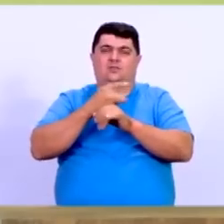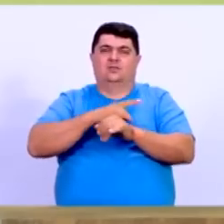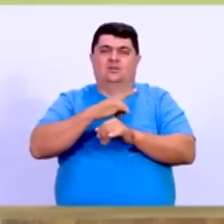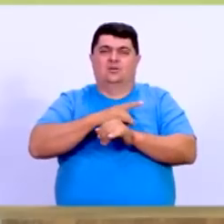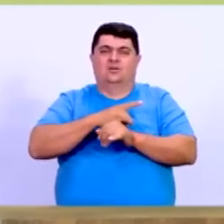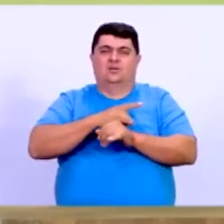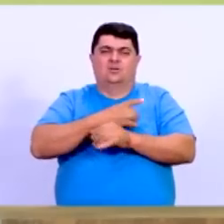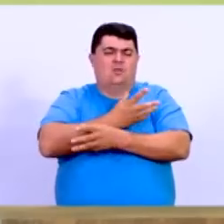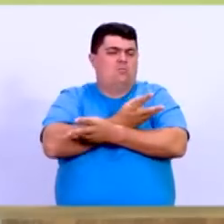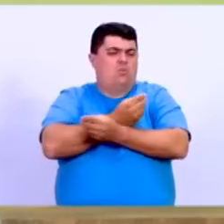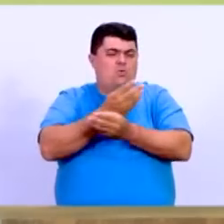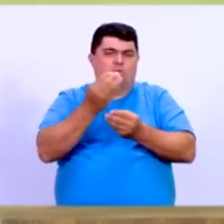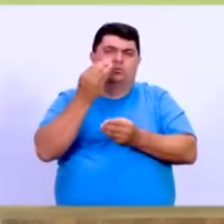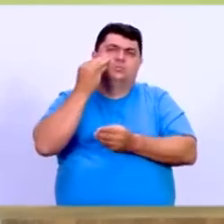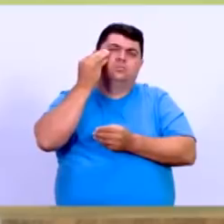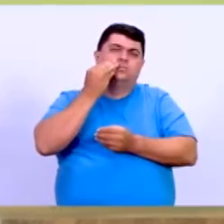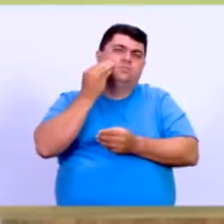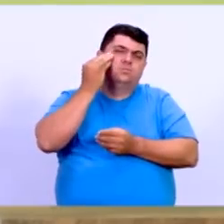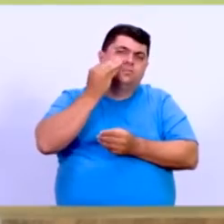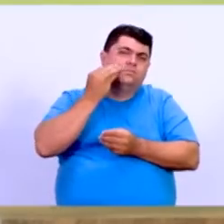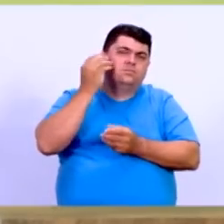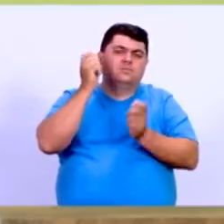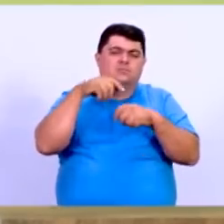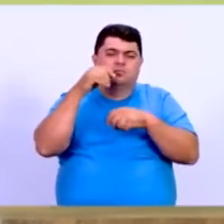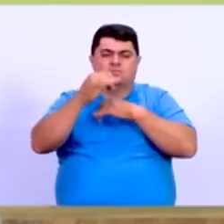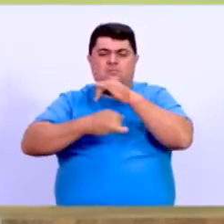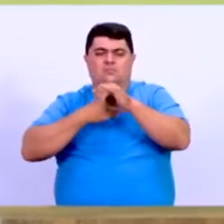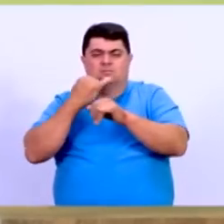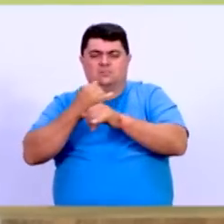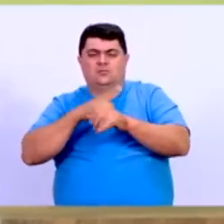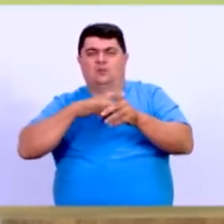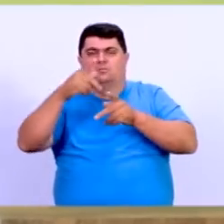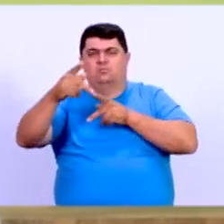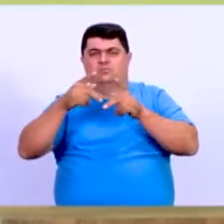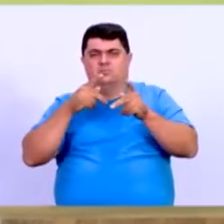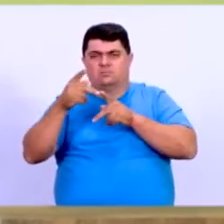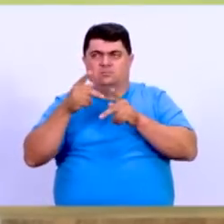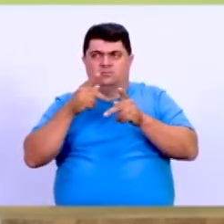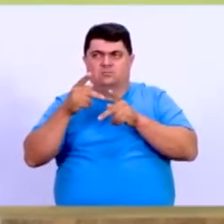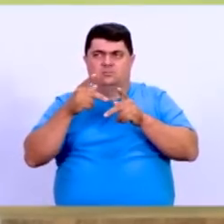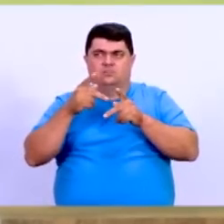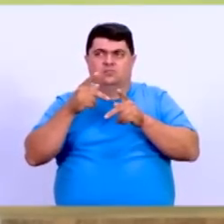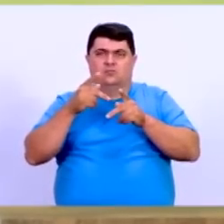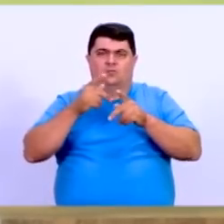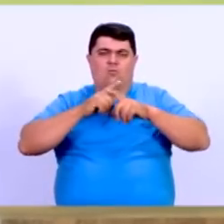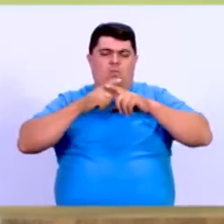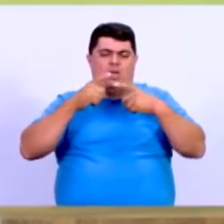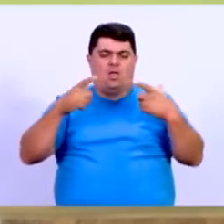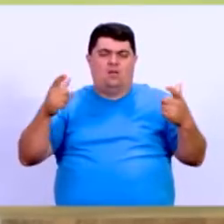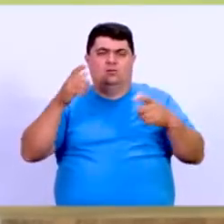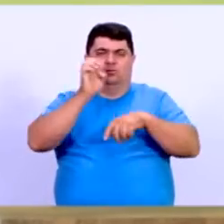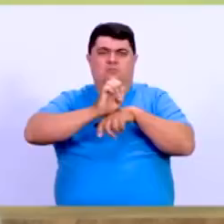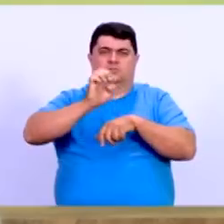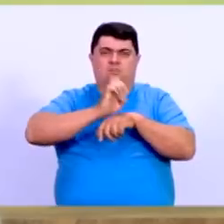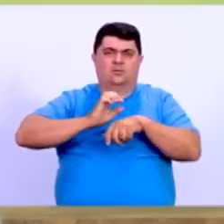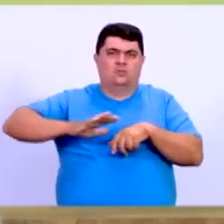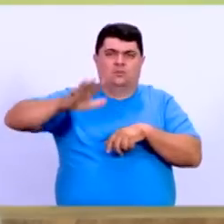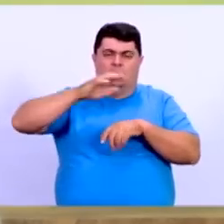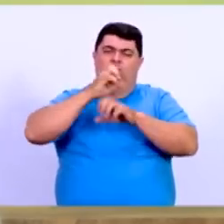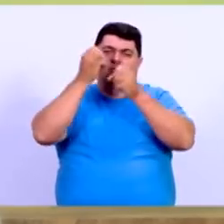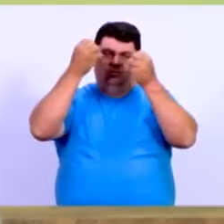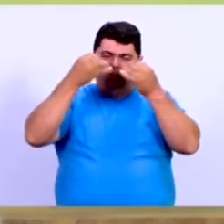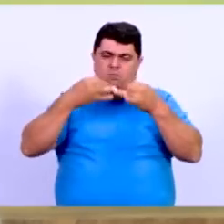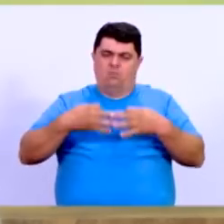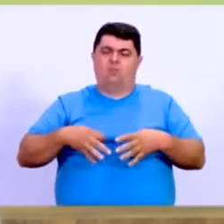bastante experiência e aplicação com a internet. Nós temos projetos muito grandes no estado, que a gente vai contar ao longo do curso, muita